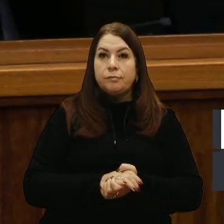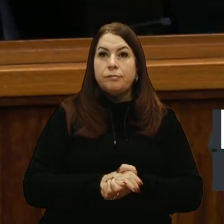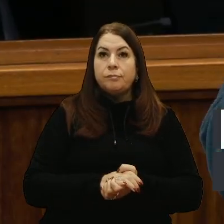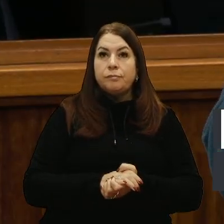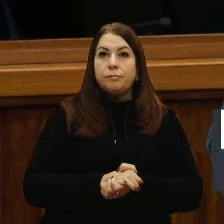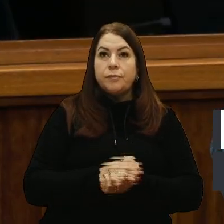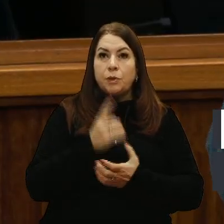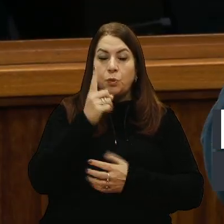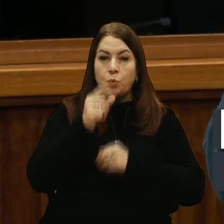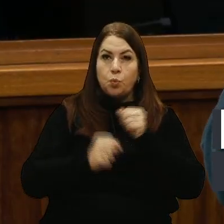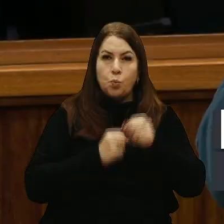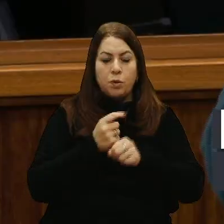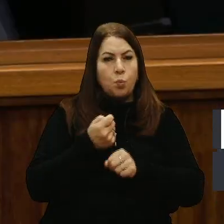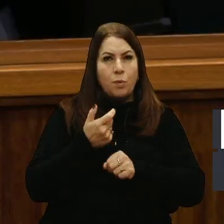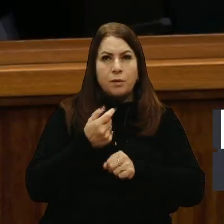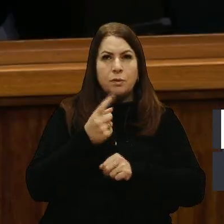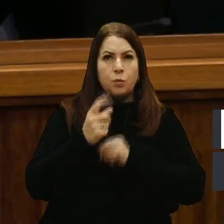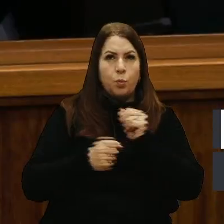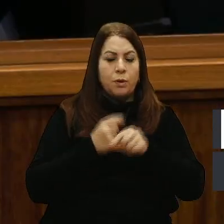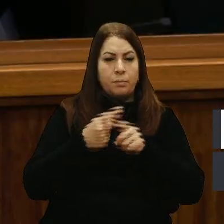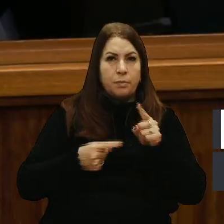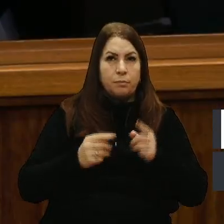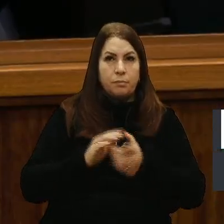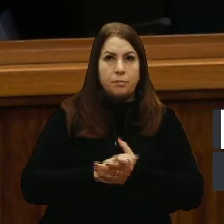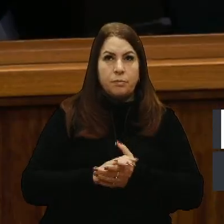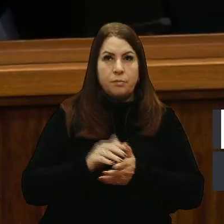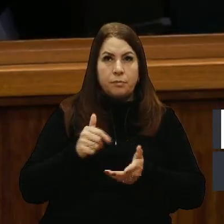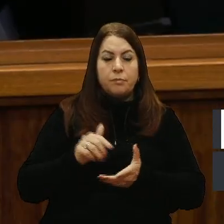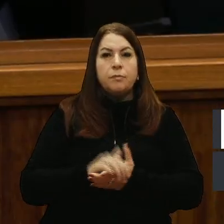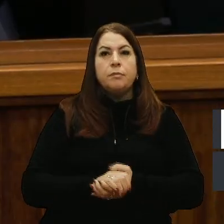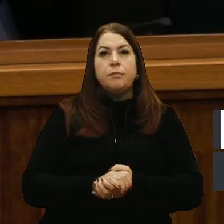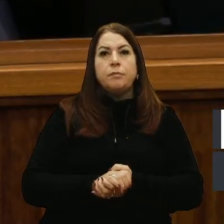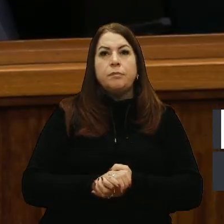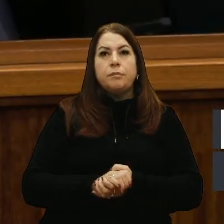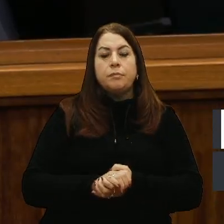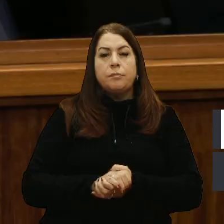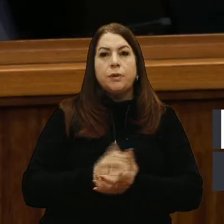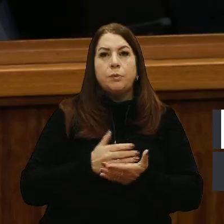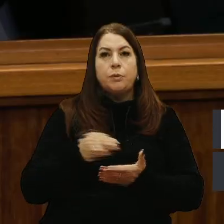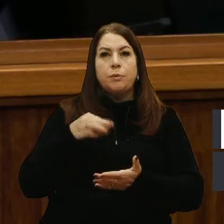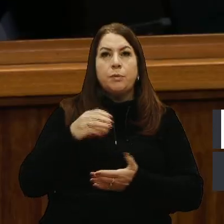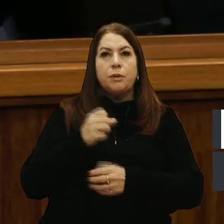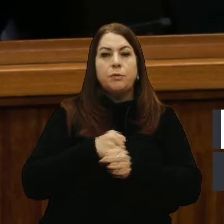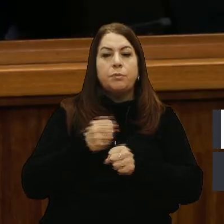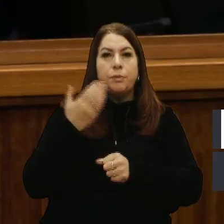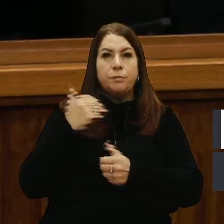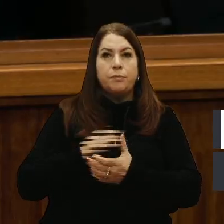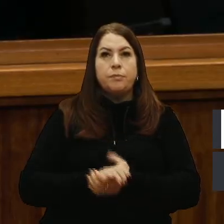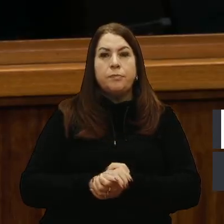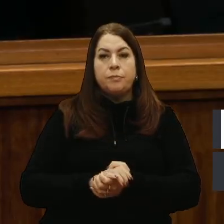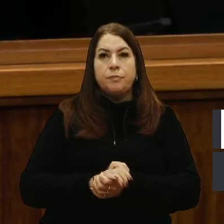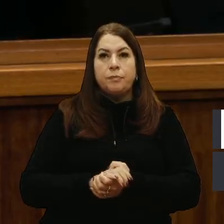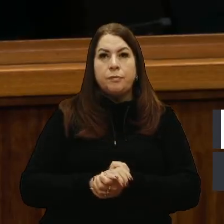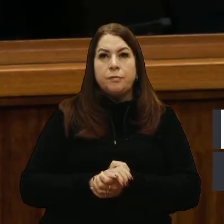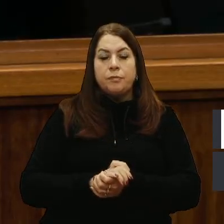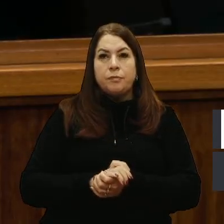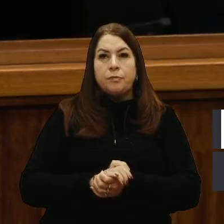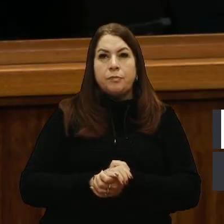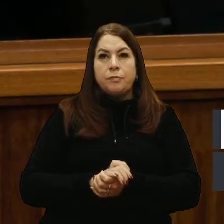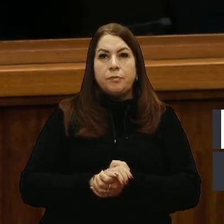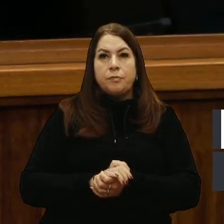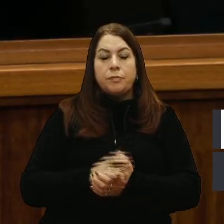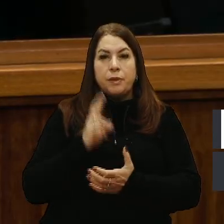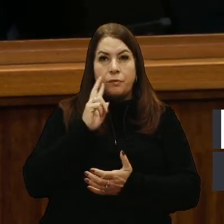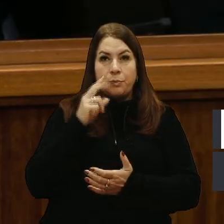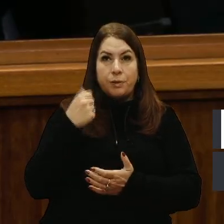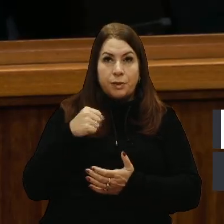desse quase um ano e meio de trabalho. Começou em março do ano passado. E lá nós vimos a necessidade